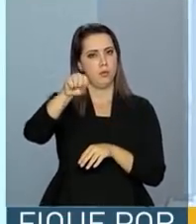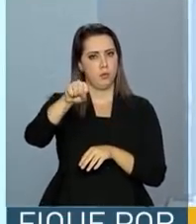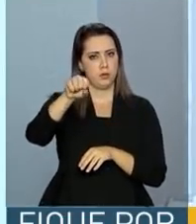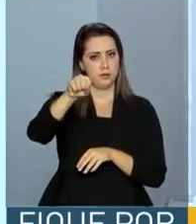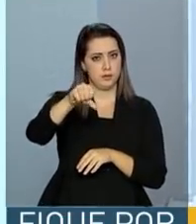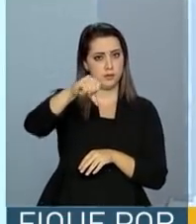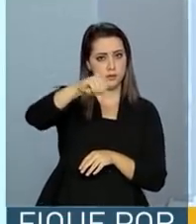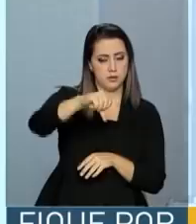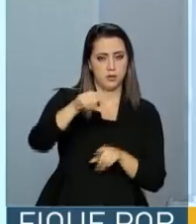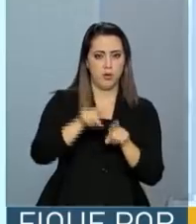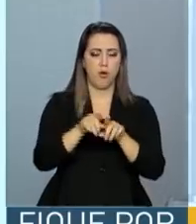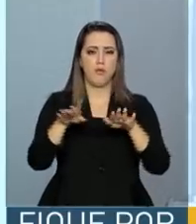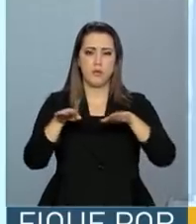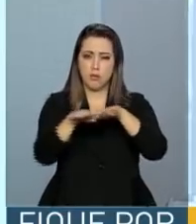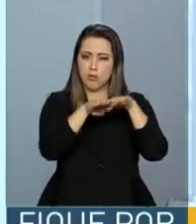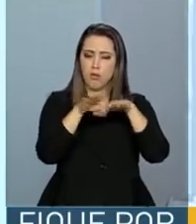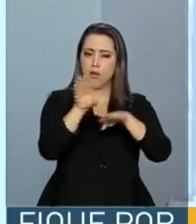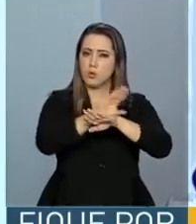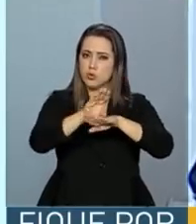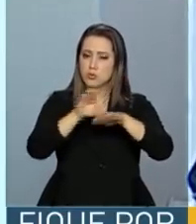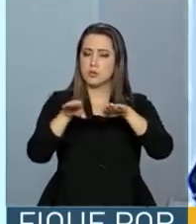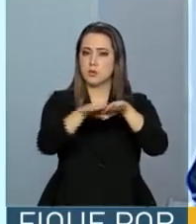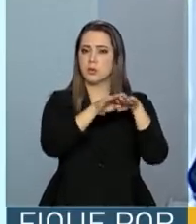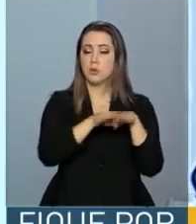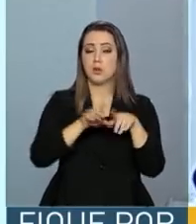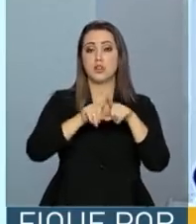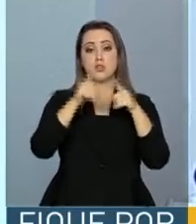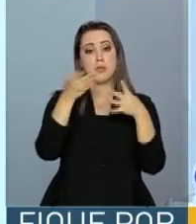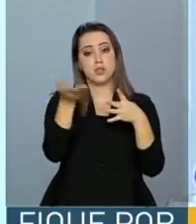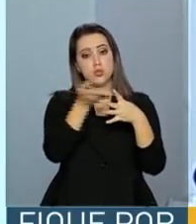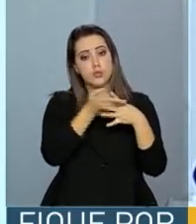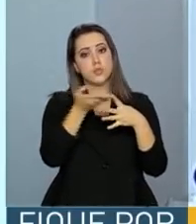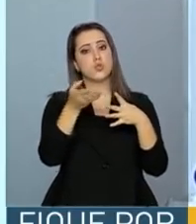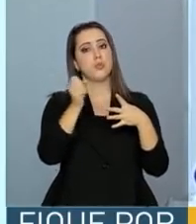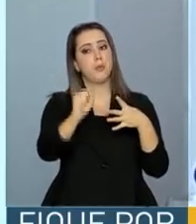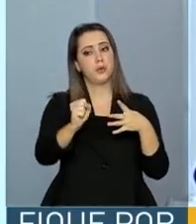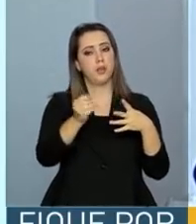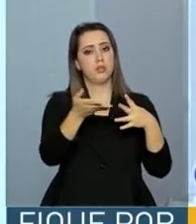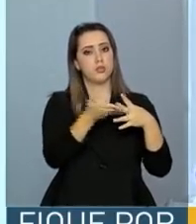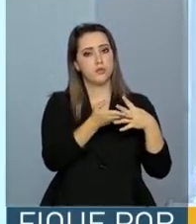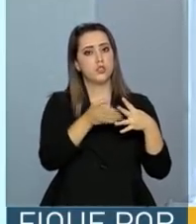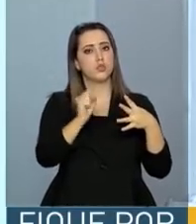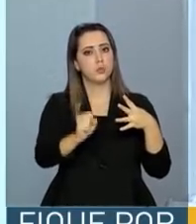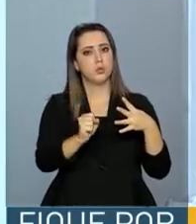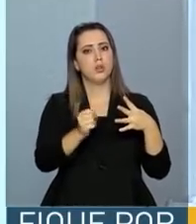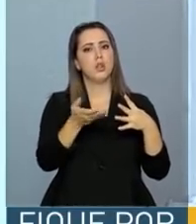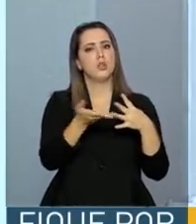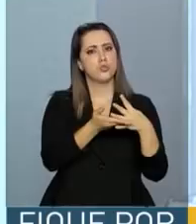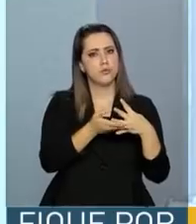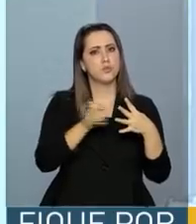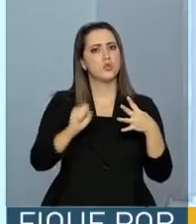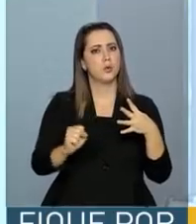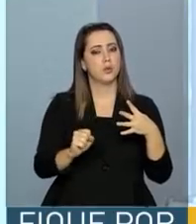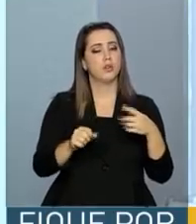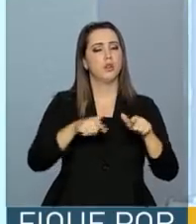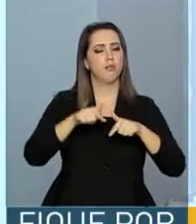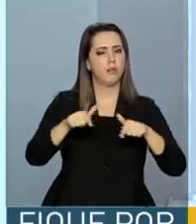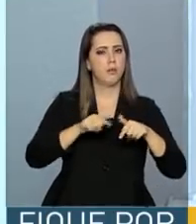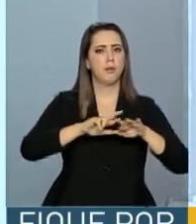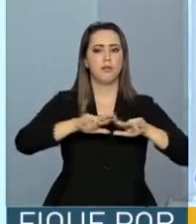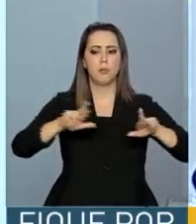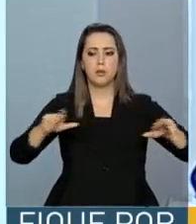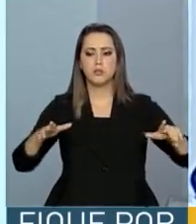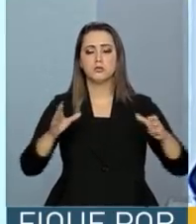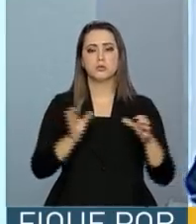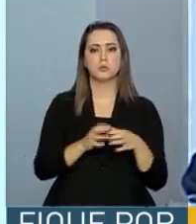poderes com um com divisão de competências porque o fato tão relevante quanto à república em que resolveu de 89